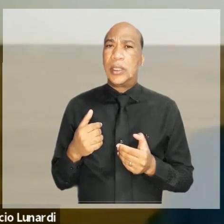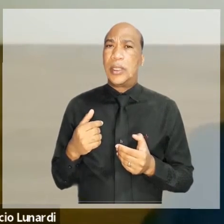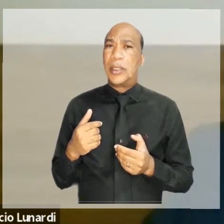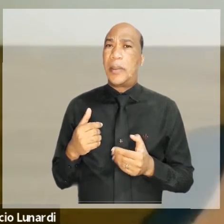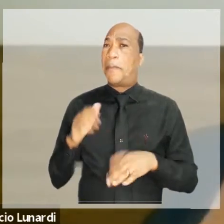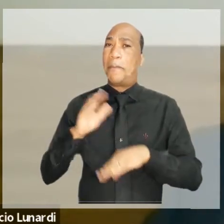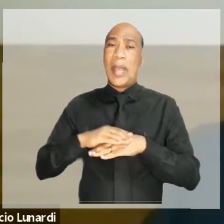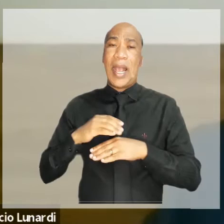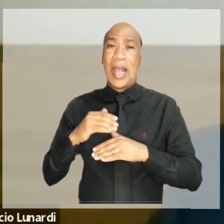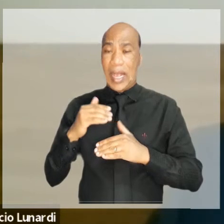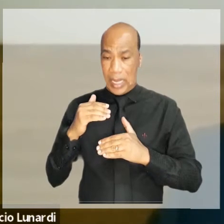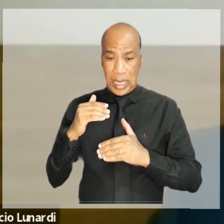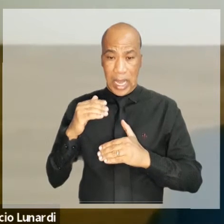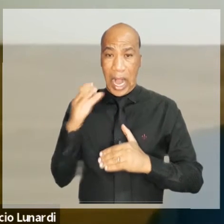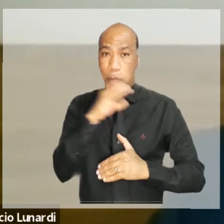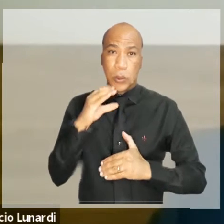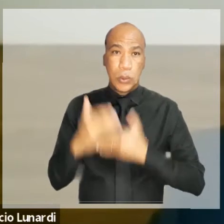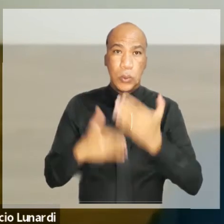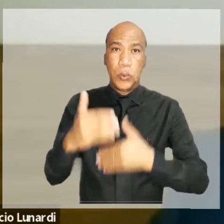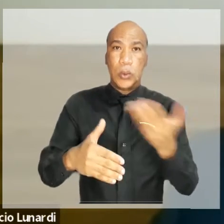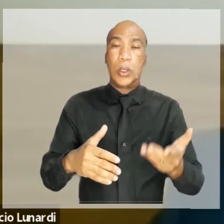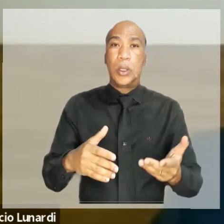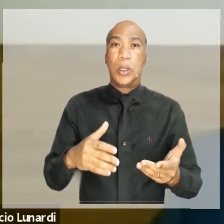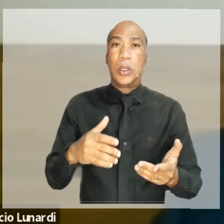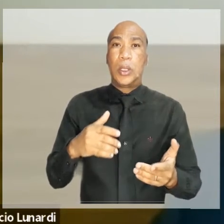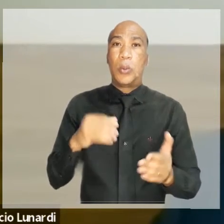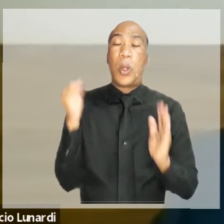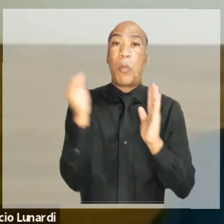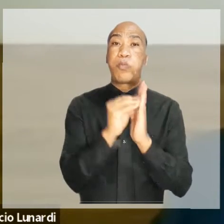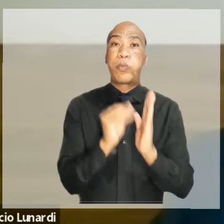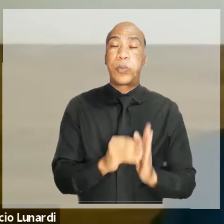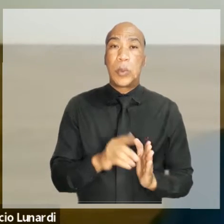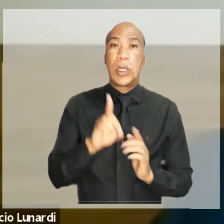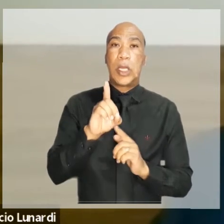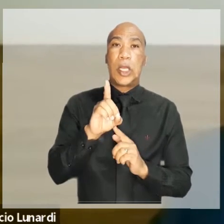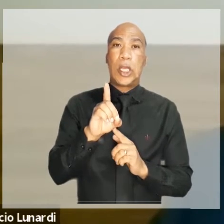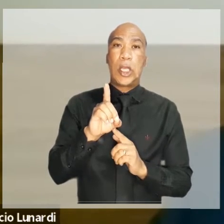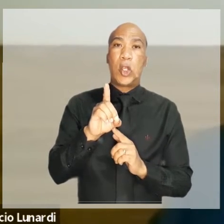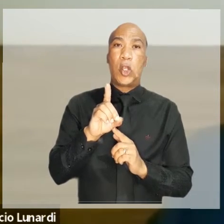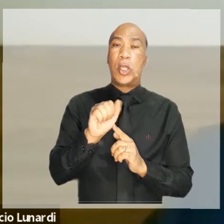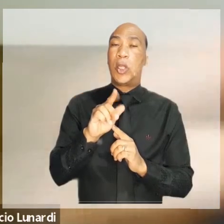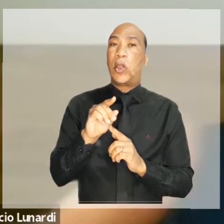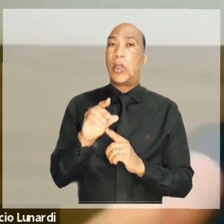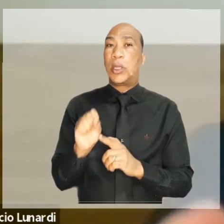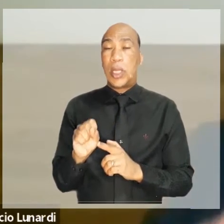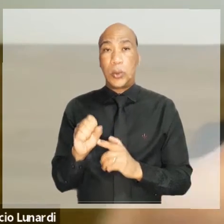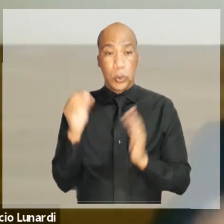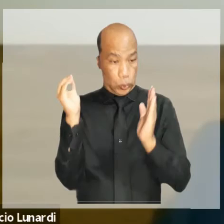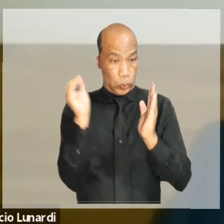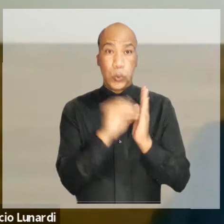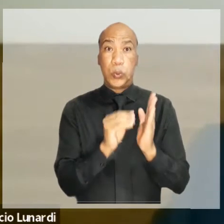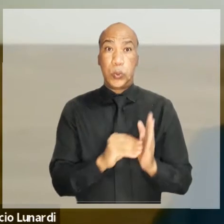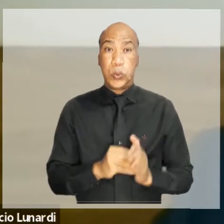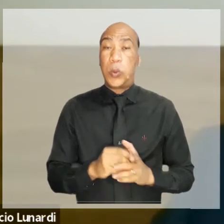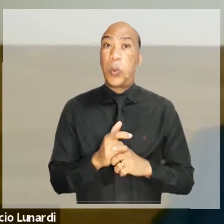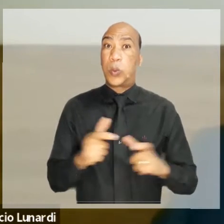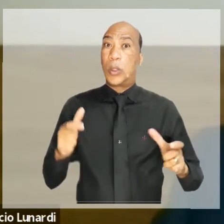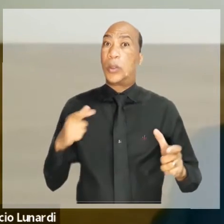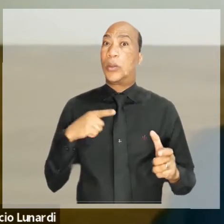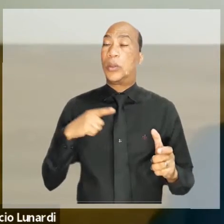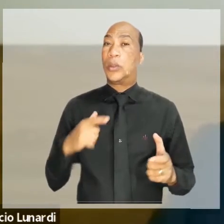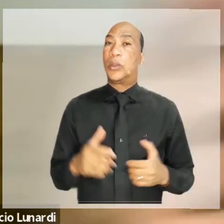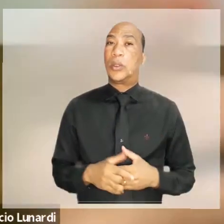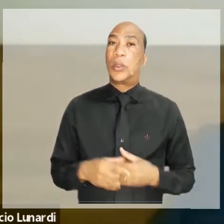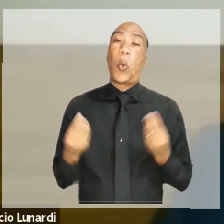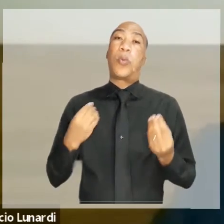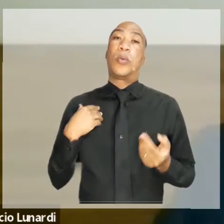sentido. Ela pergunta, como acelerar esse processo de melhor aproveitamento desse banco riquíssimo, que até você